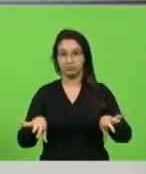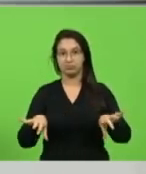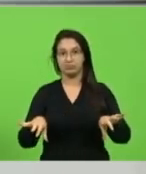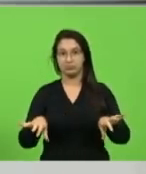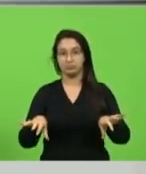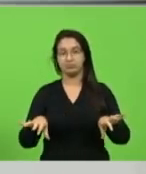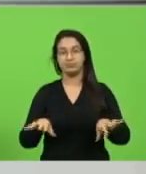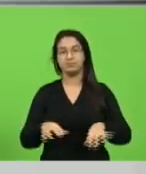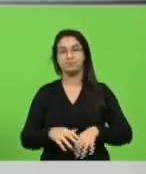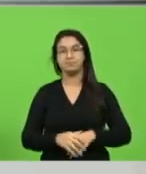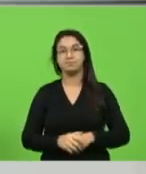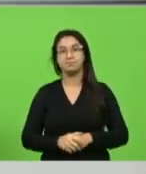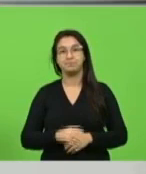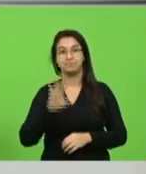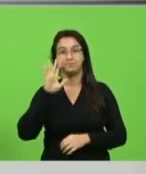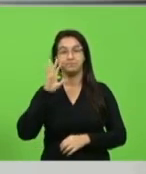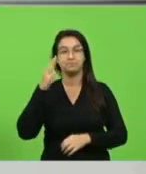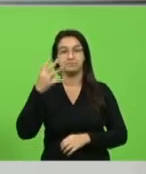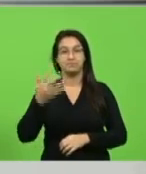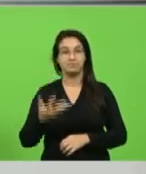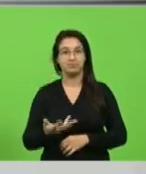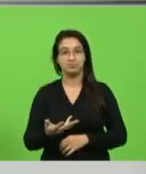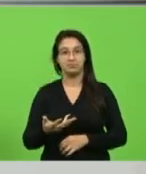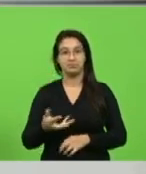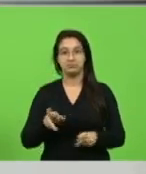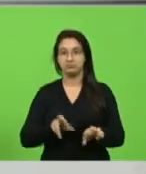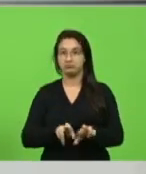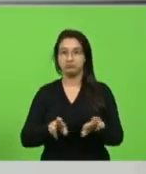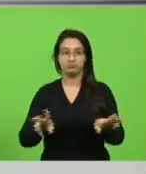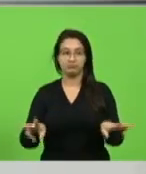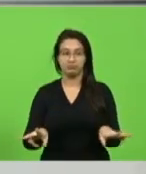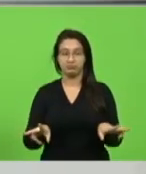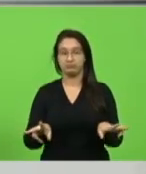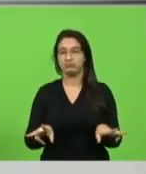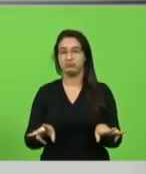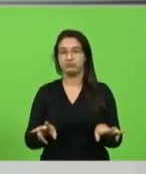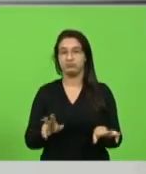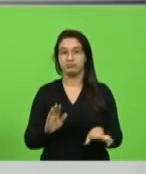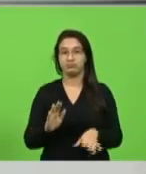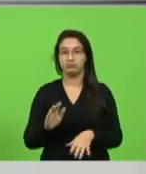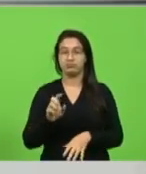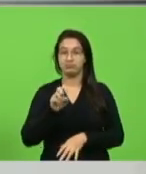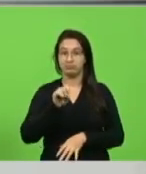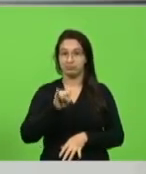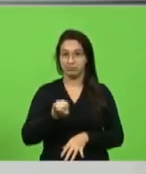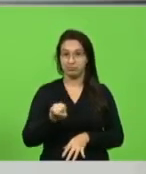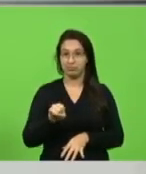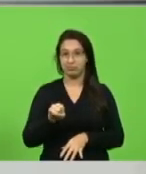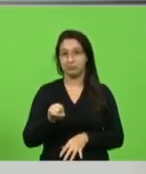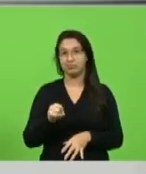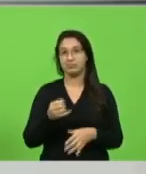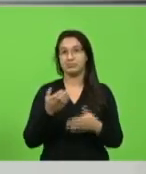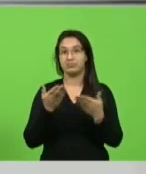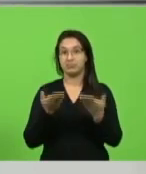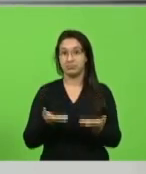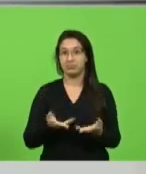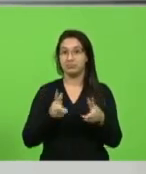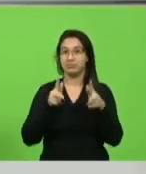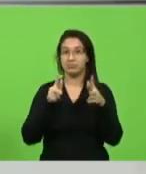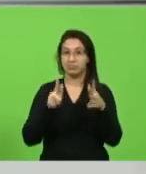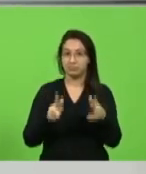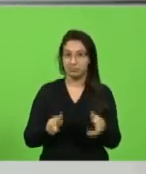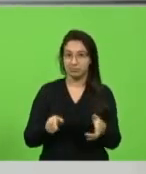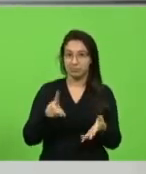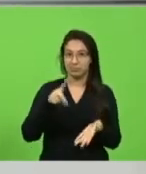com resultados totalmente diversos, ainda que derivados do mesmo fato.